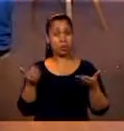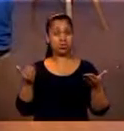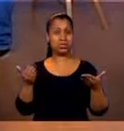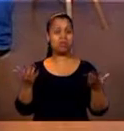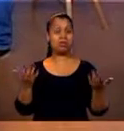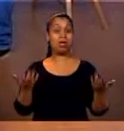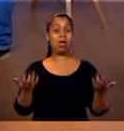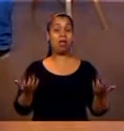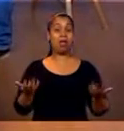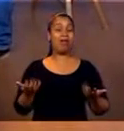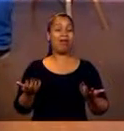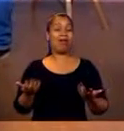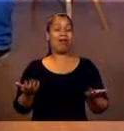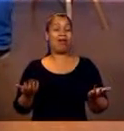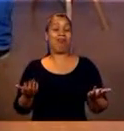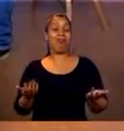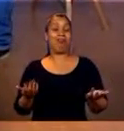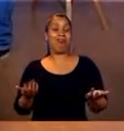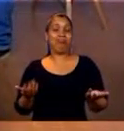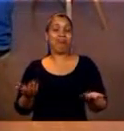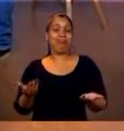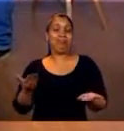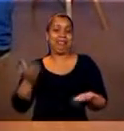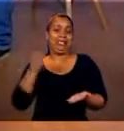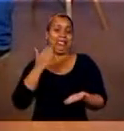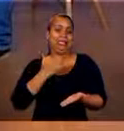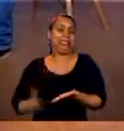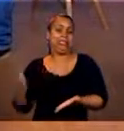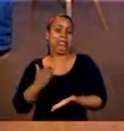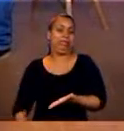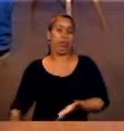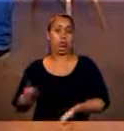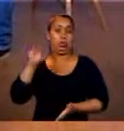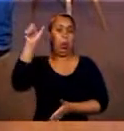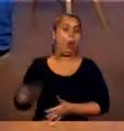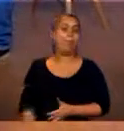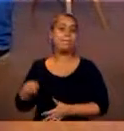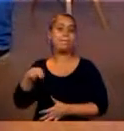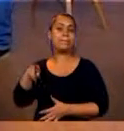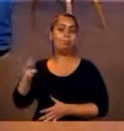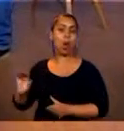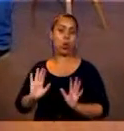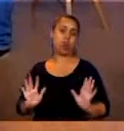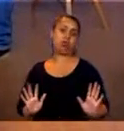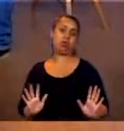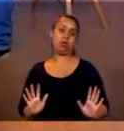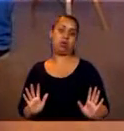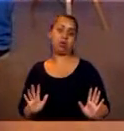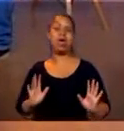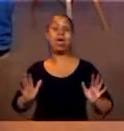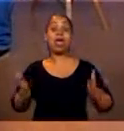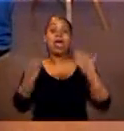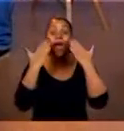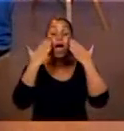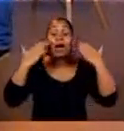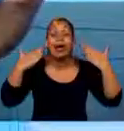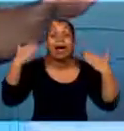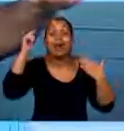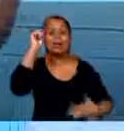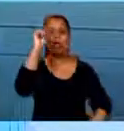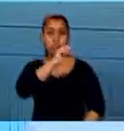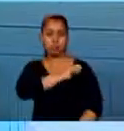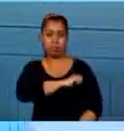não é mais o Paulo. A AMA é a cara de Rio Preto que desejamos. É a cara